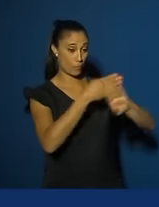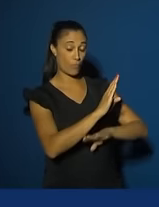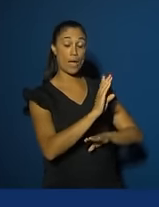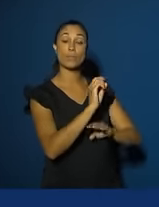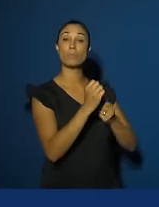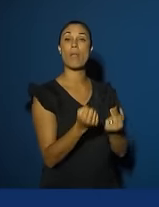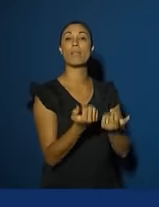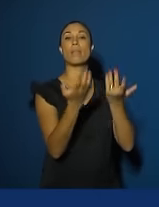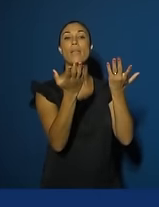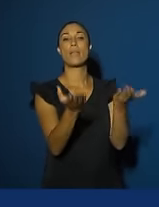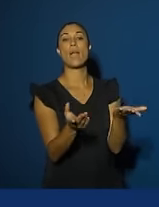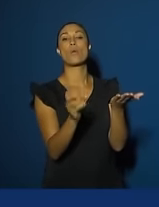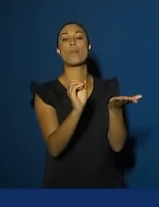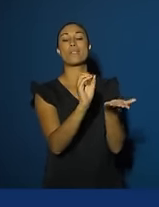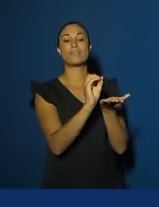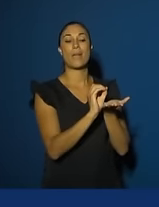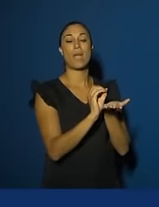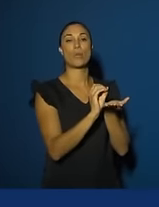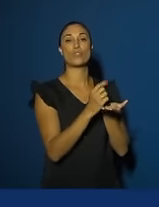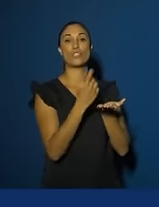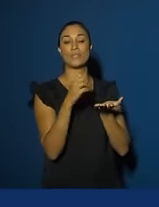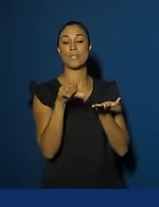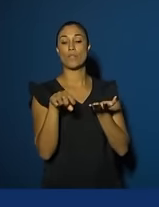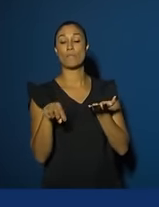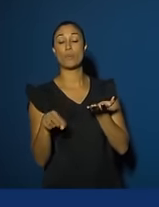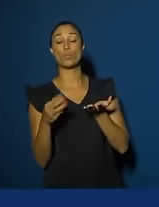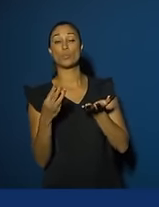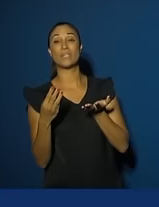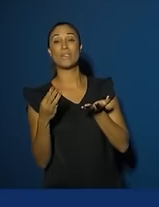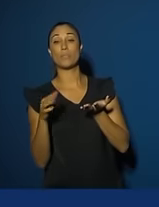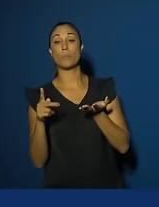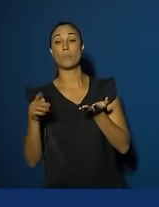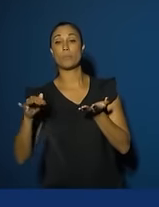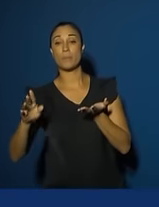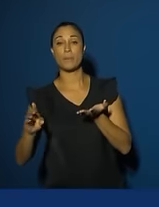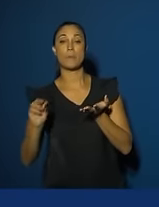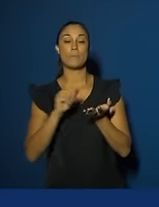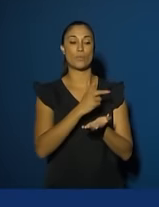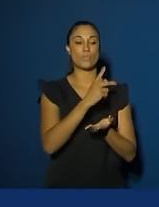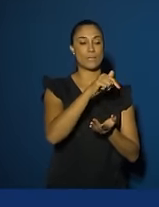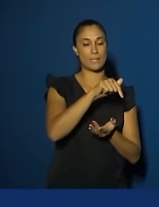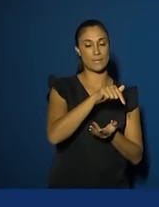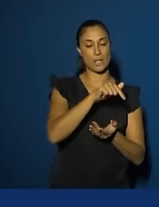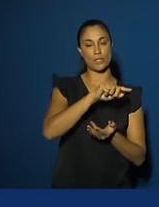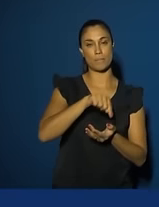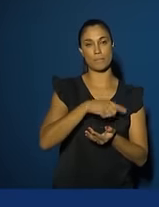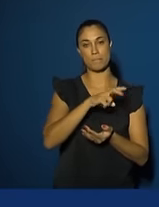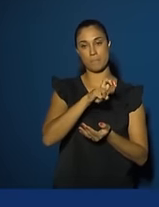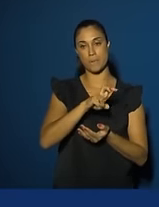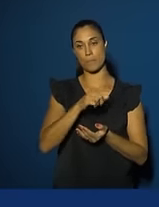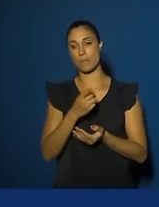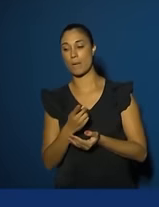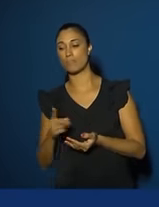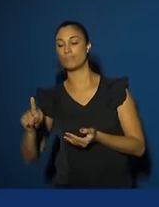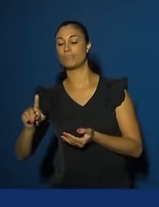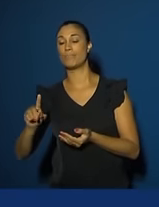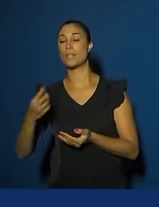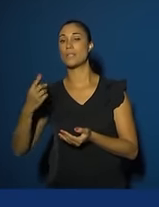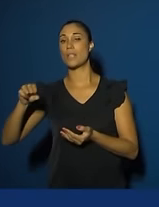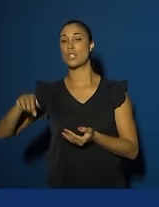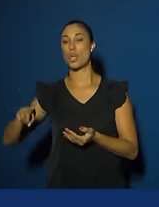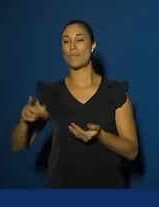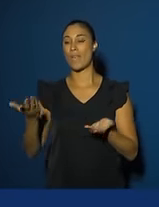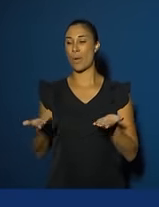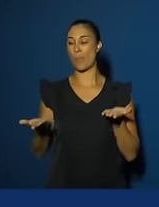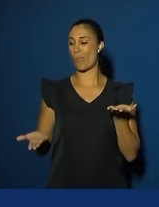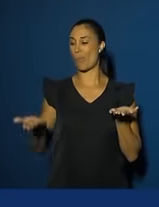para entregar o déficit primário zero de 19.3 do PIB sair de 17,5 para 19.3 do PIB é um aumento